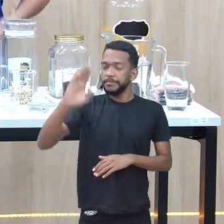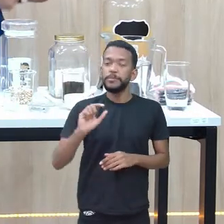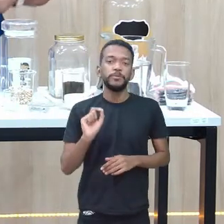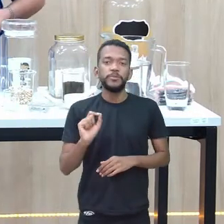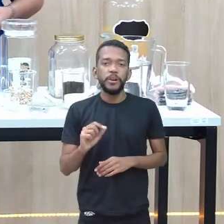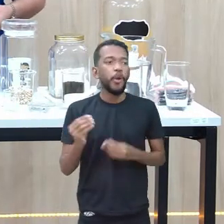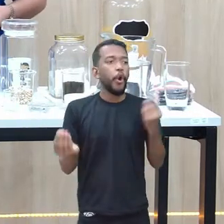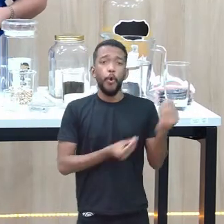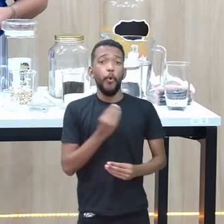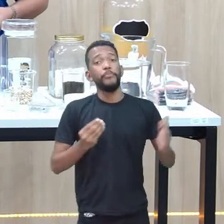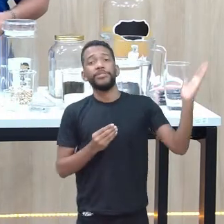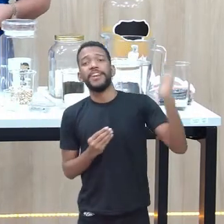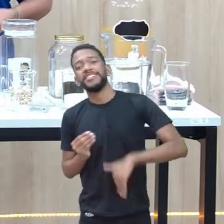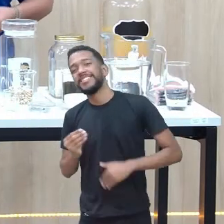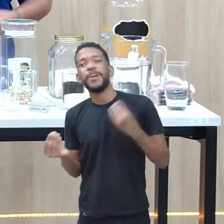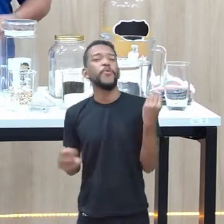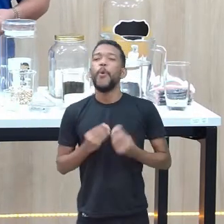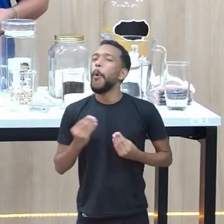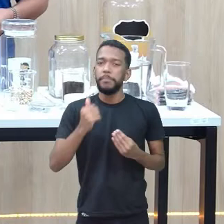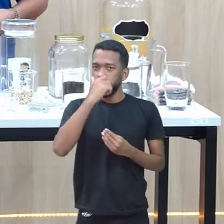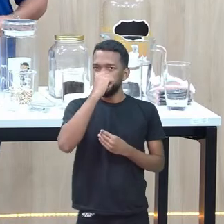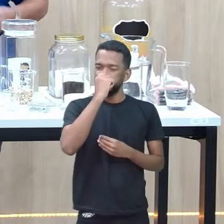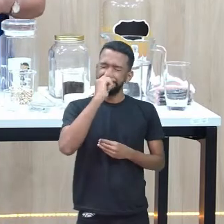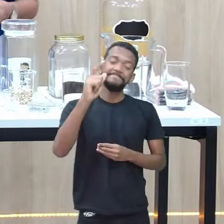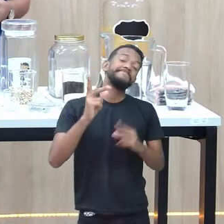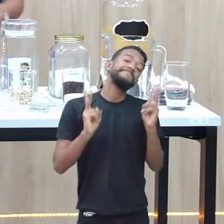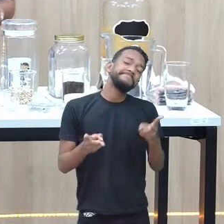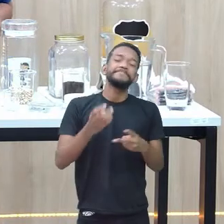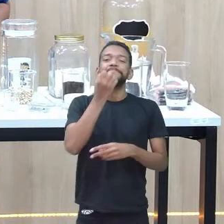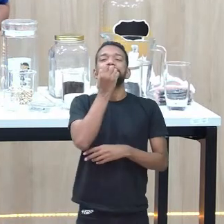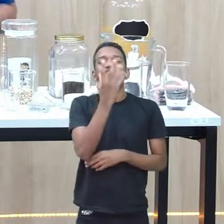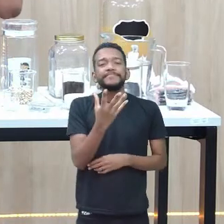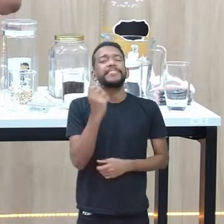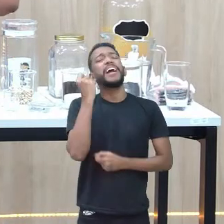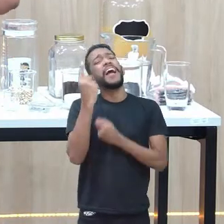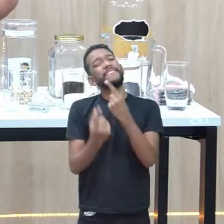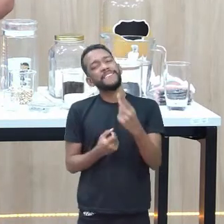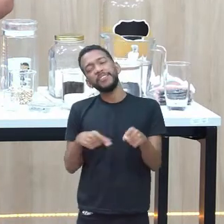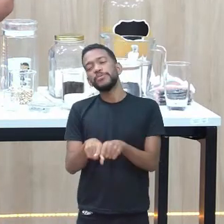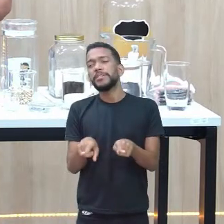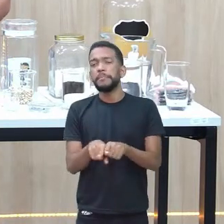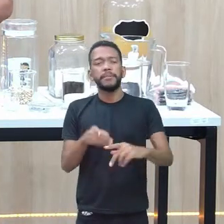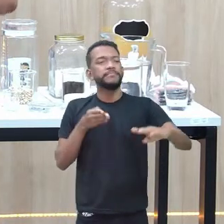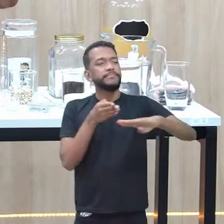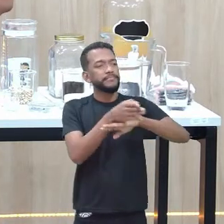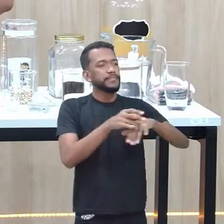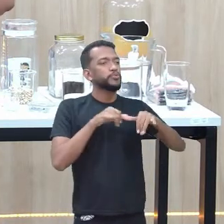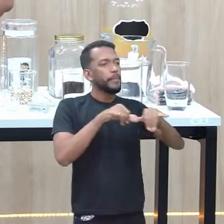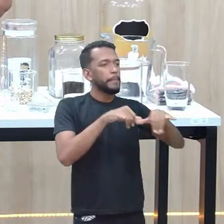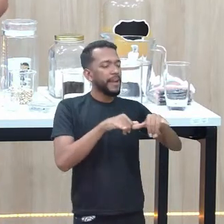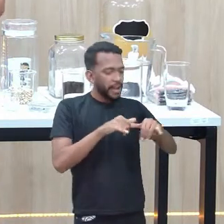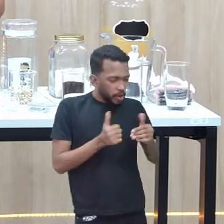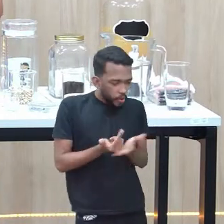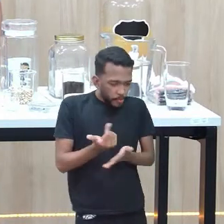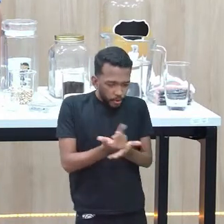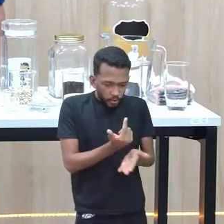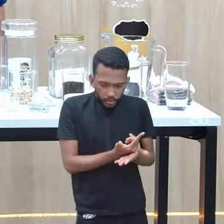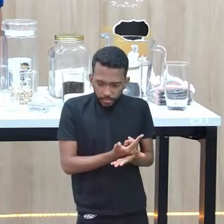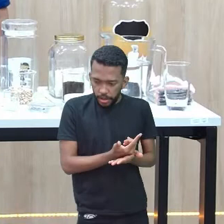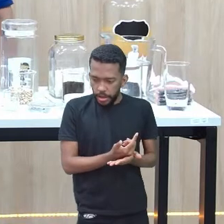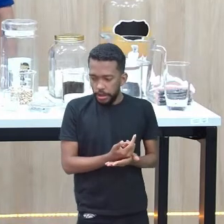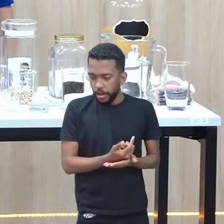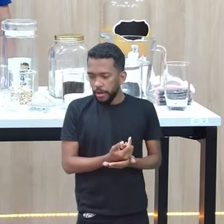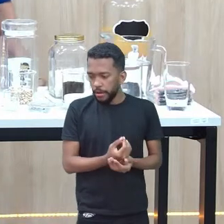vou trazer? Então é sempre bom. Às vezes eu também entro no supermercado, compro algumas coisas e depois eu